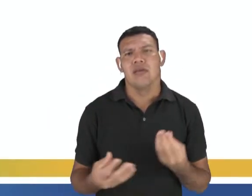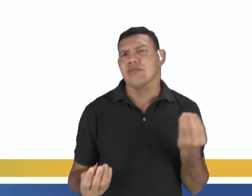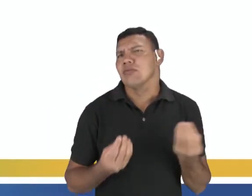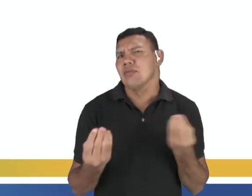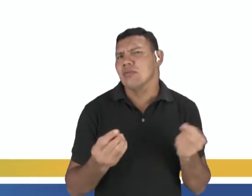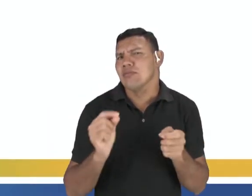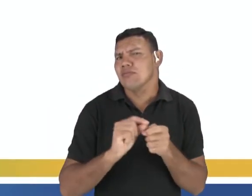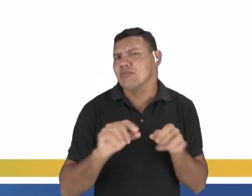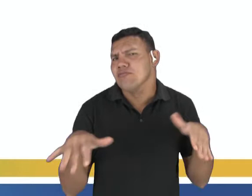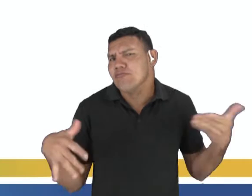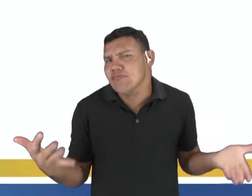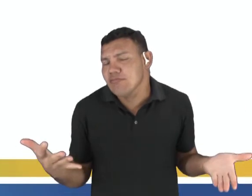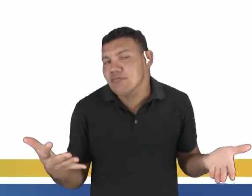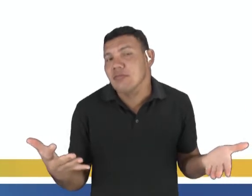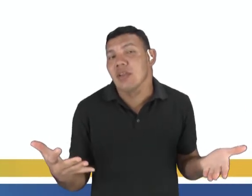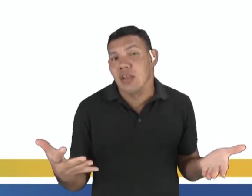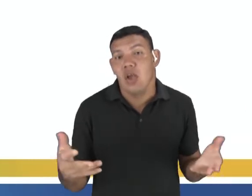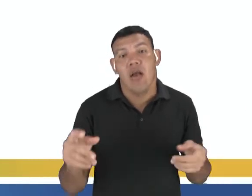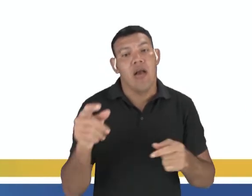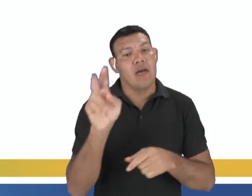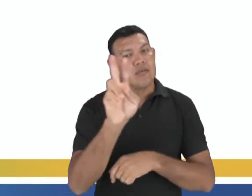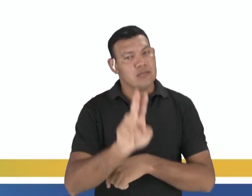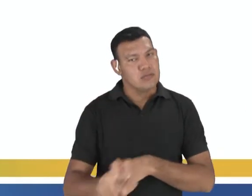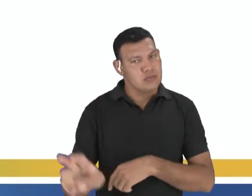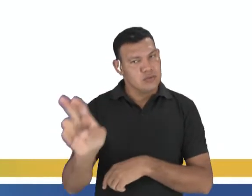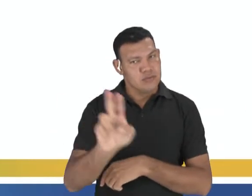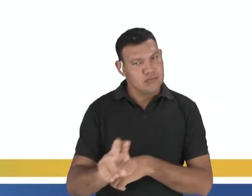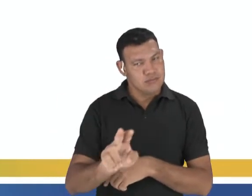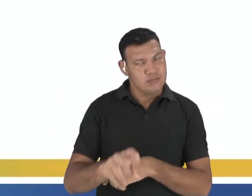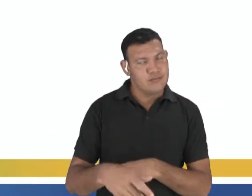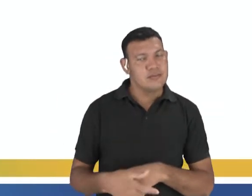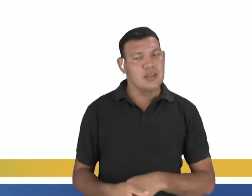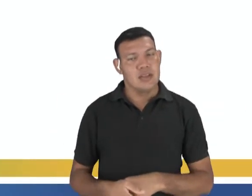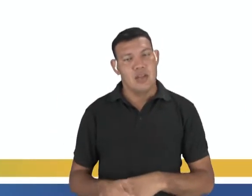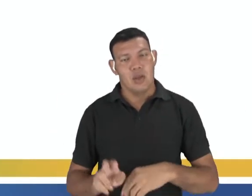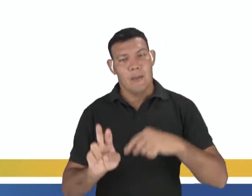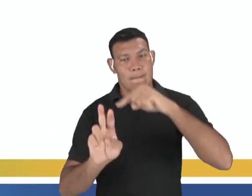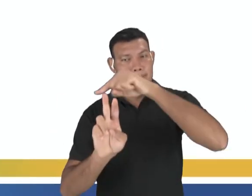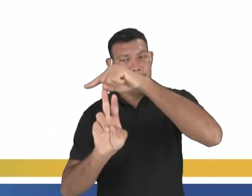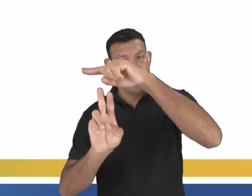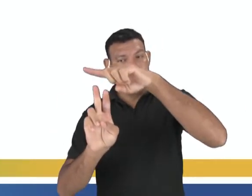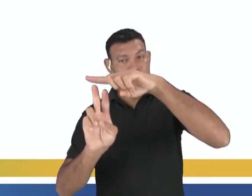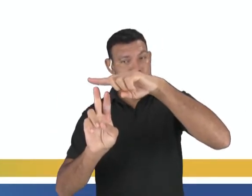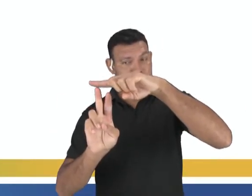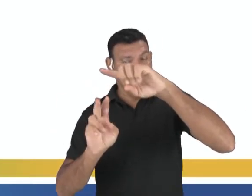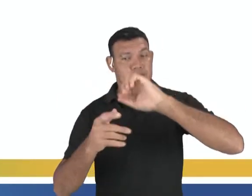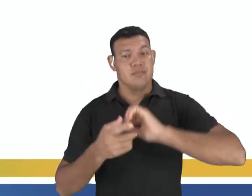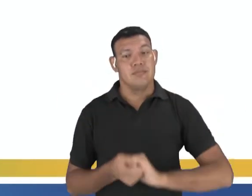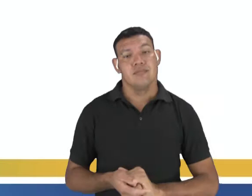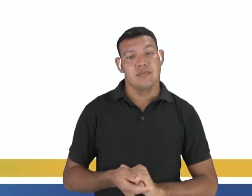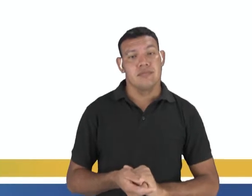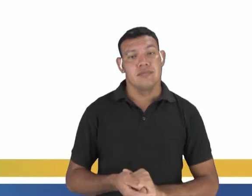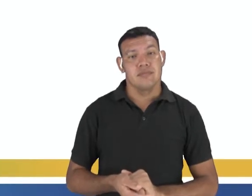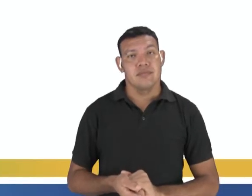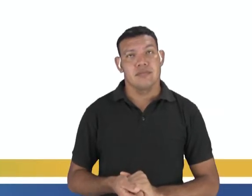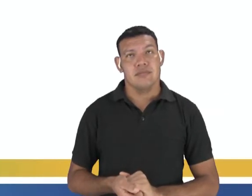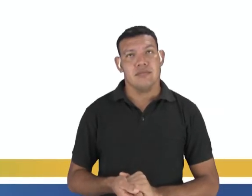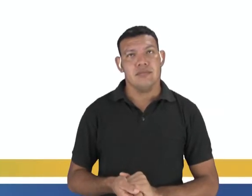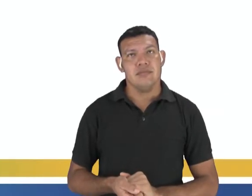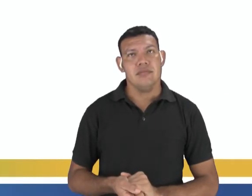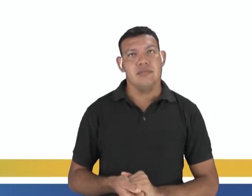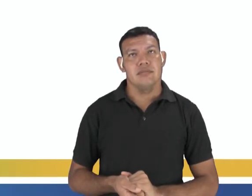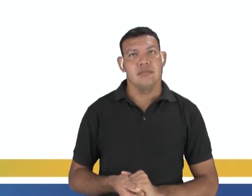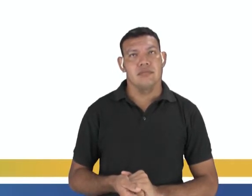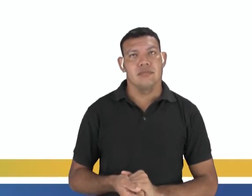da região circular, utilizamos a medida do seu raio, mas somente isso não é suficiente, ok?